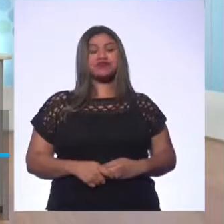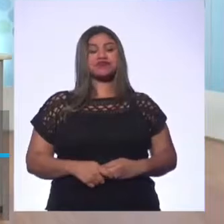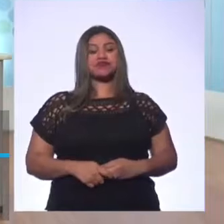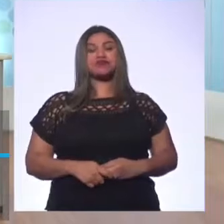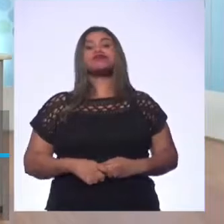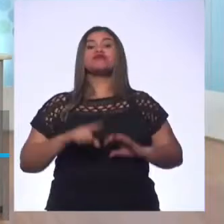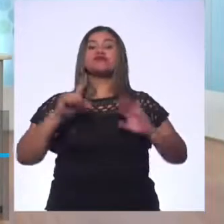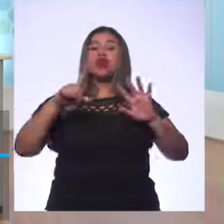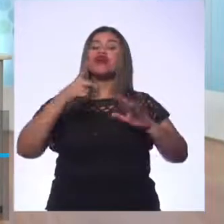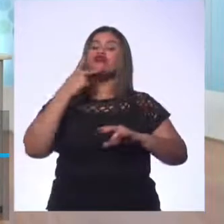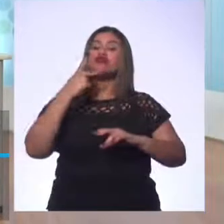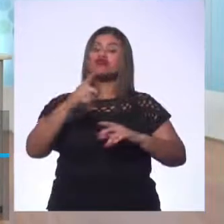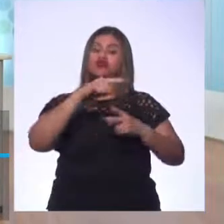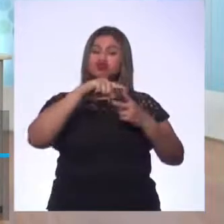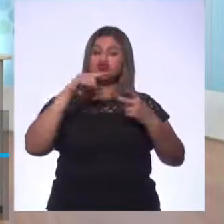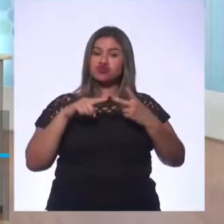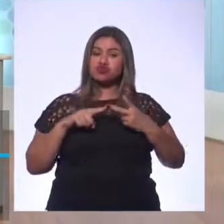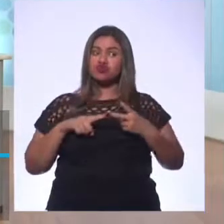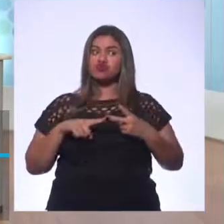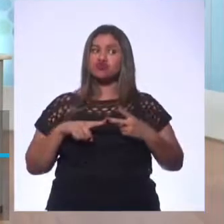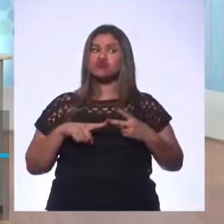Antes, ele colocou duas